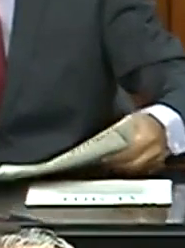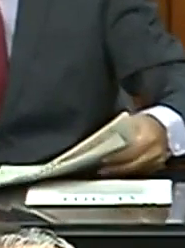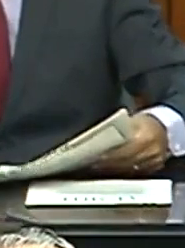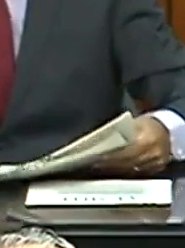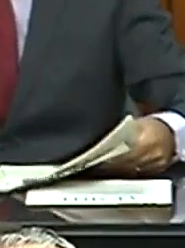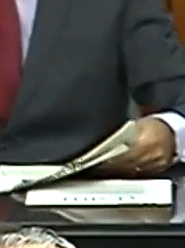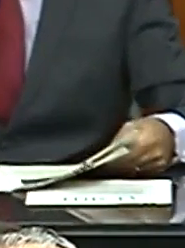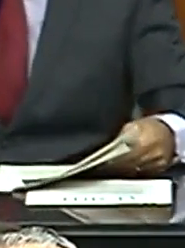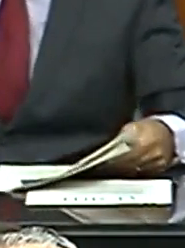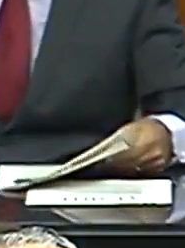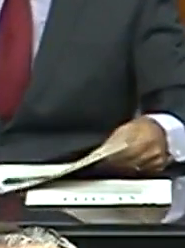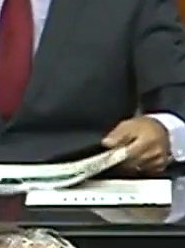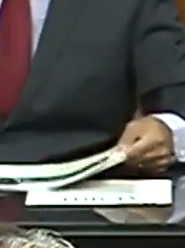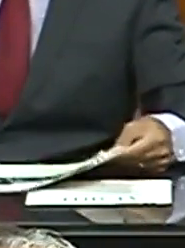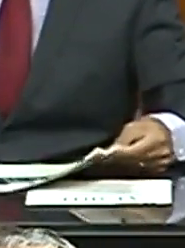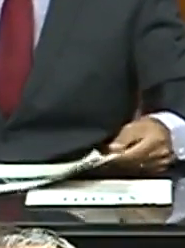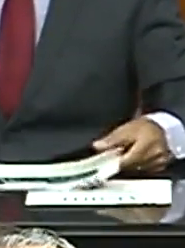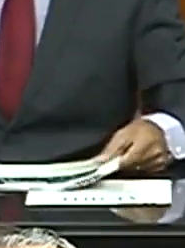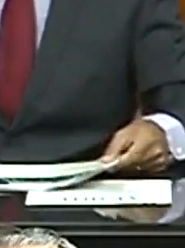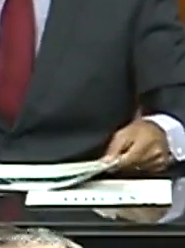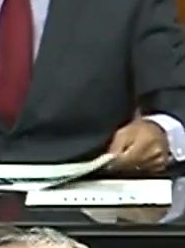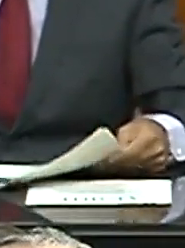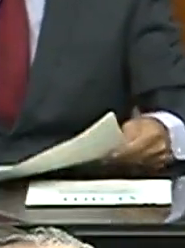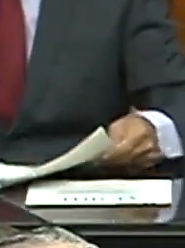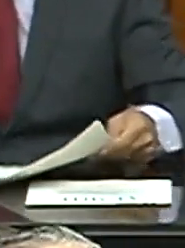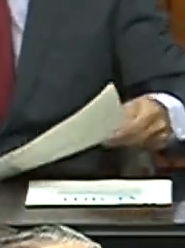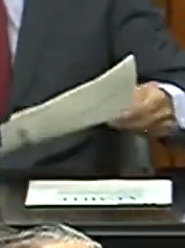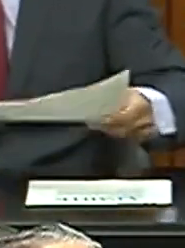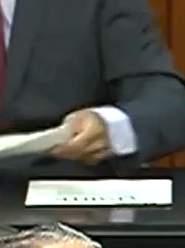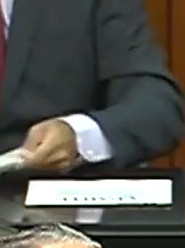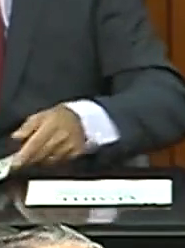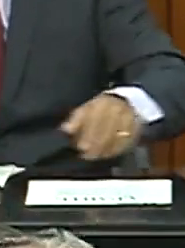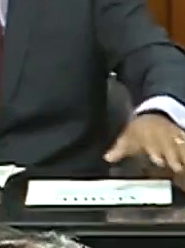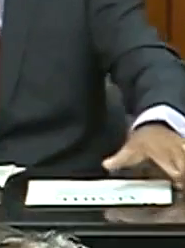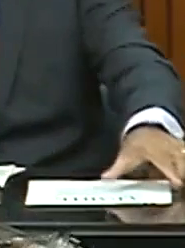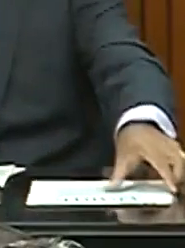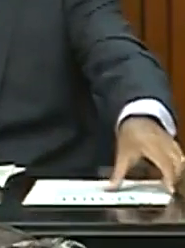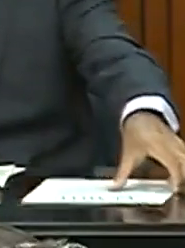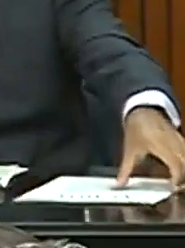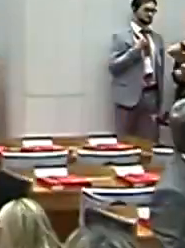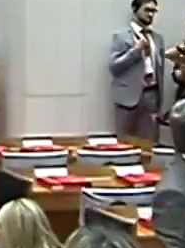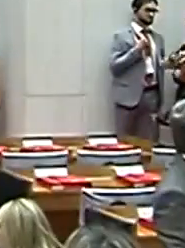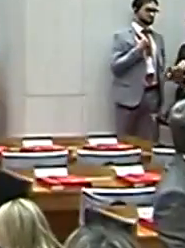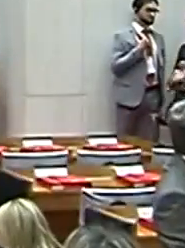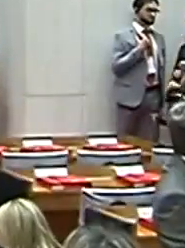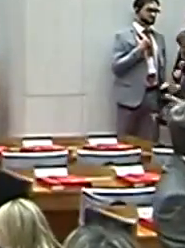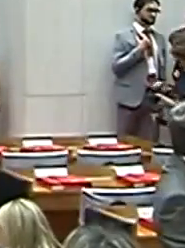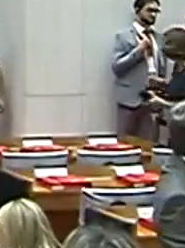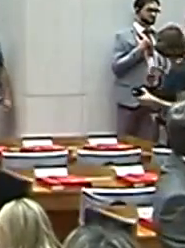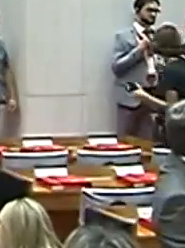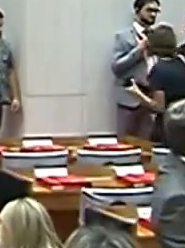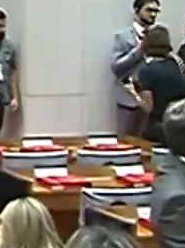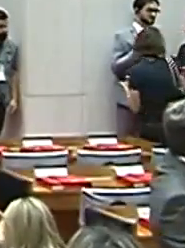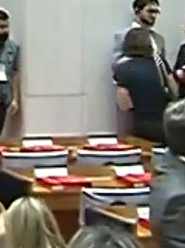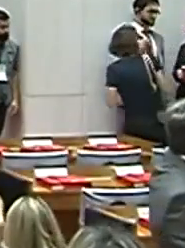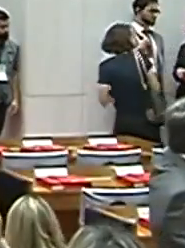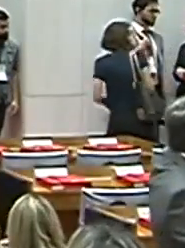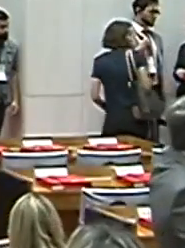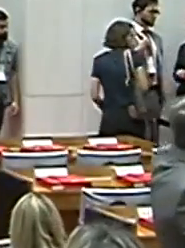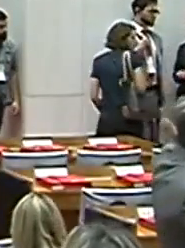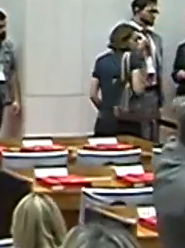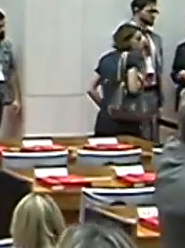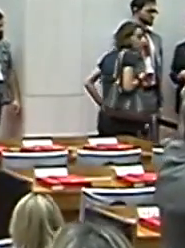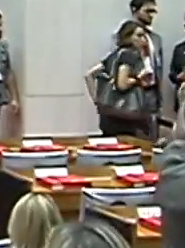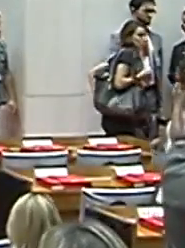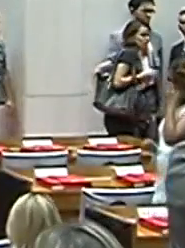Obrigada, Hamilton. Obrigada, Heitor, também. Nós voltamos agora ao plenário. Eu queria que o nosso diretor mostrasse aí imagens do plenário já